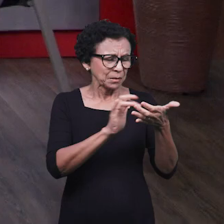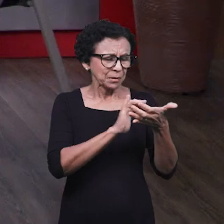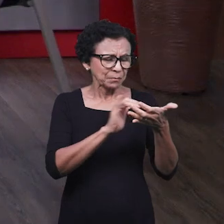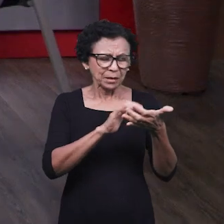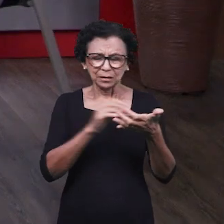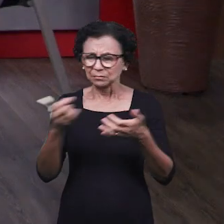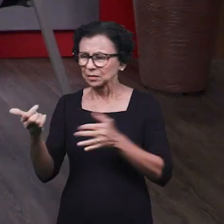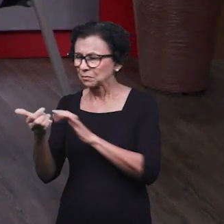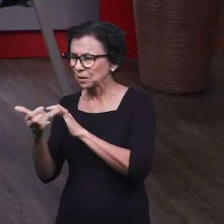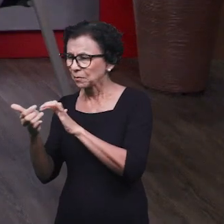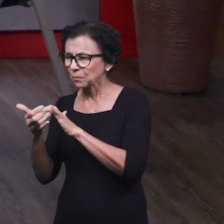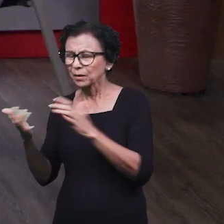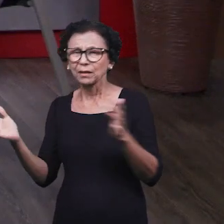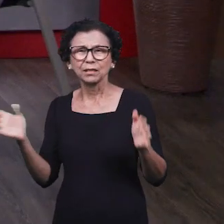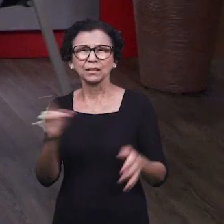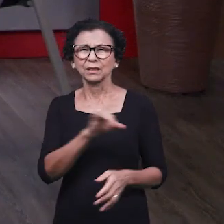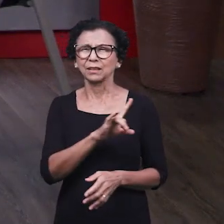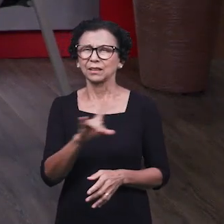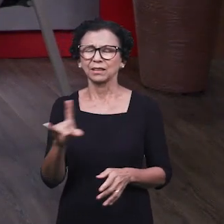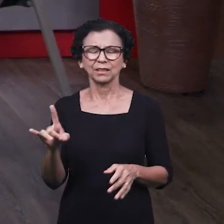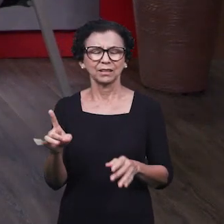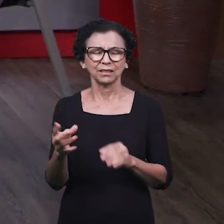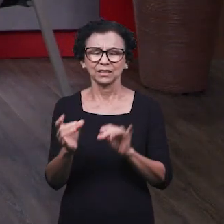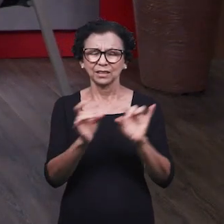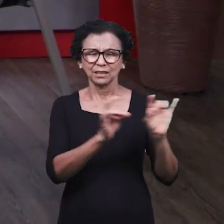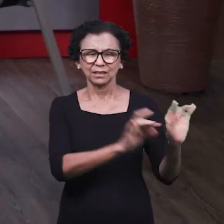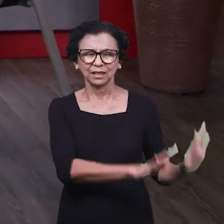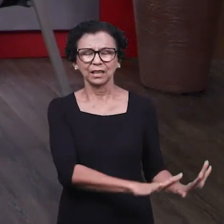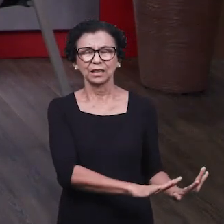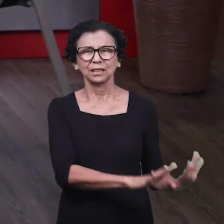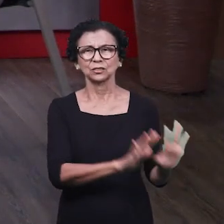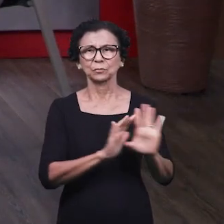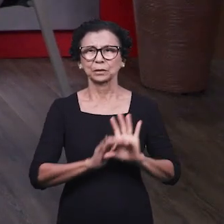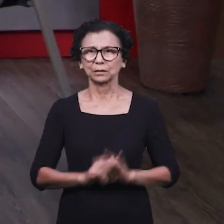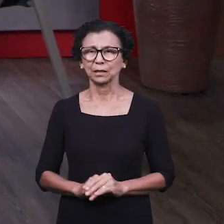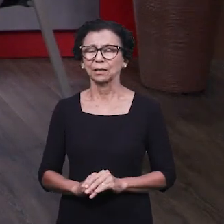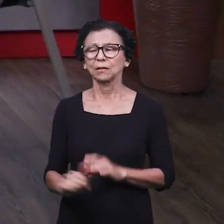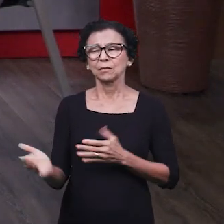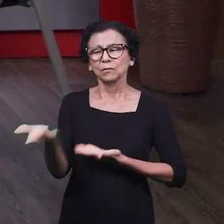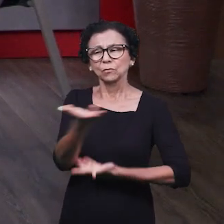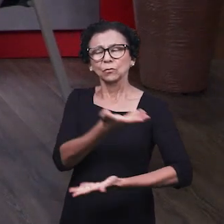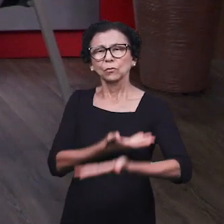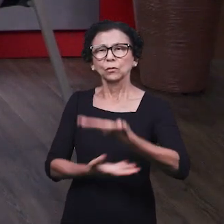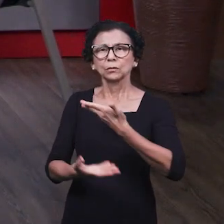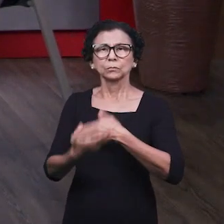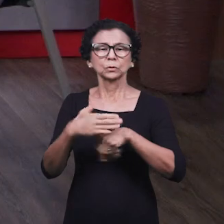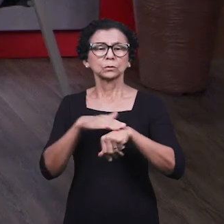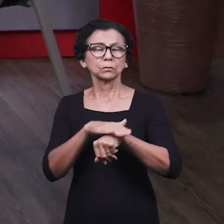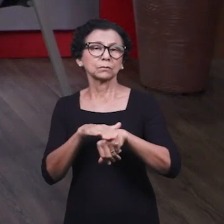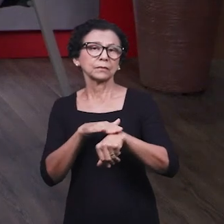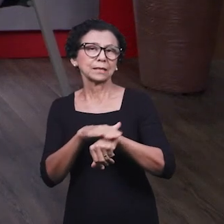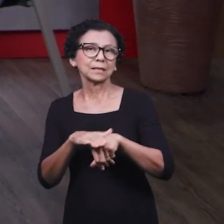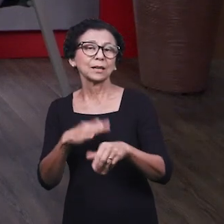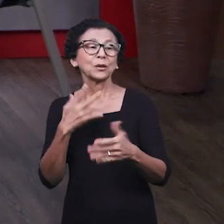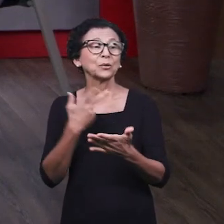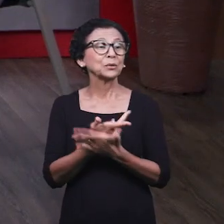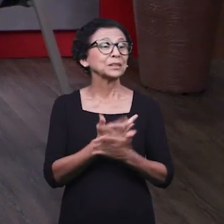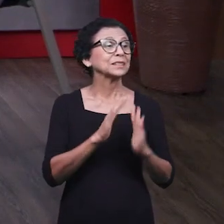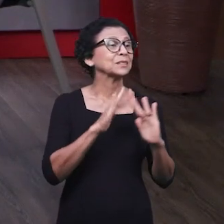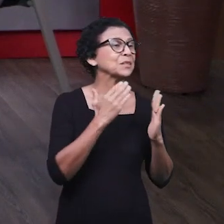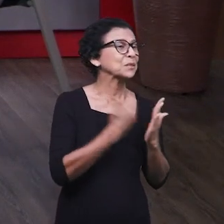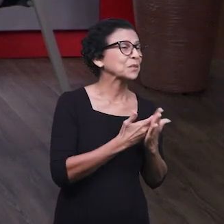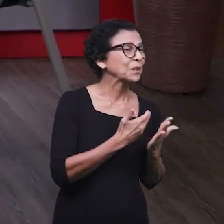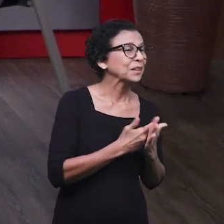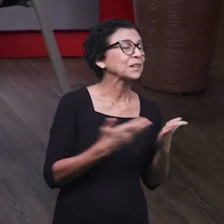olho, conversar, saber como foi o seu dia, como foi a sua escola hoje, né? Isso é muito importante, né,